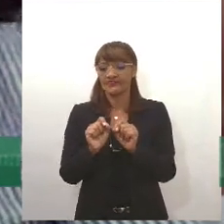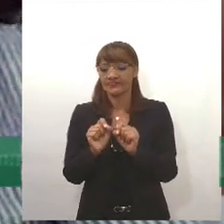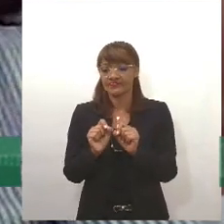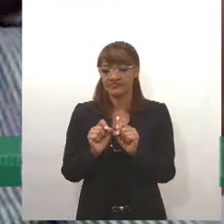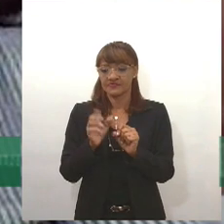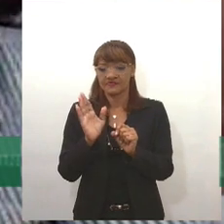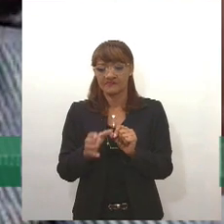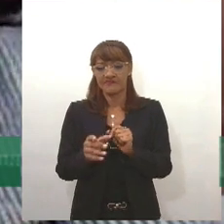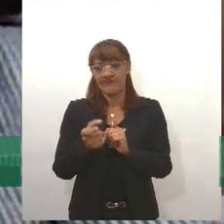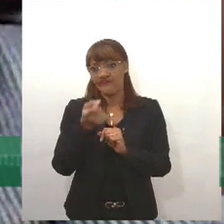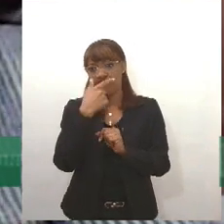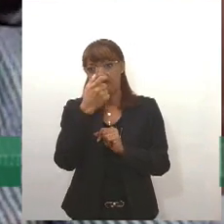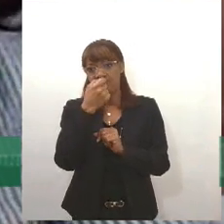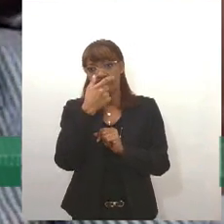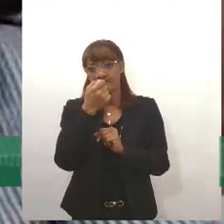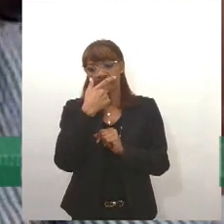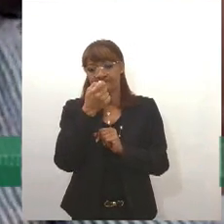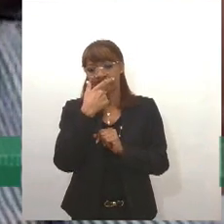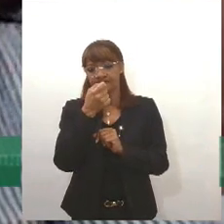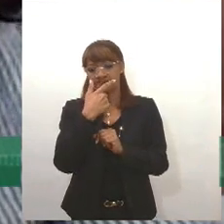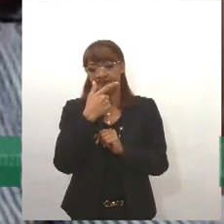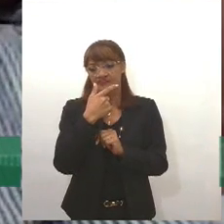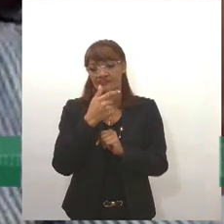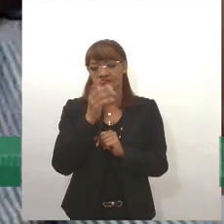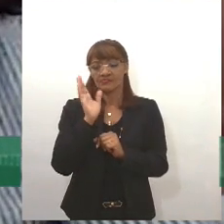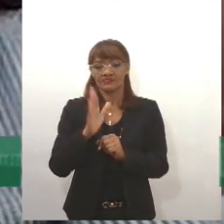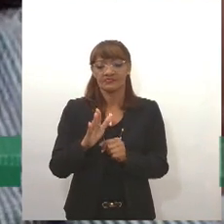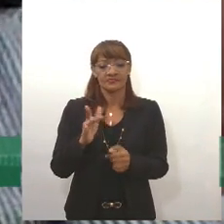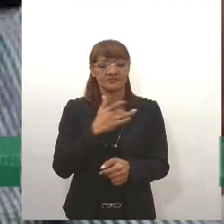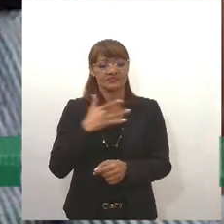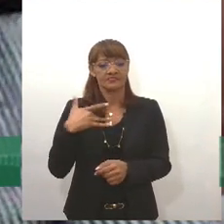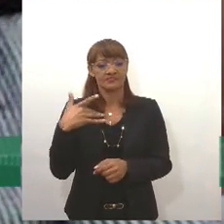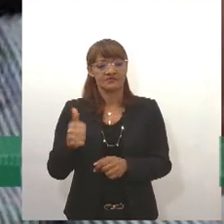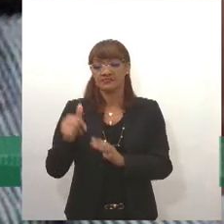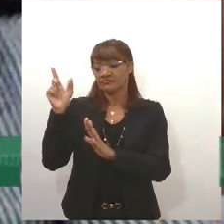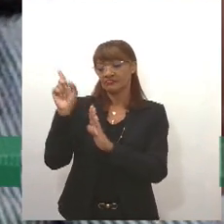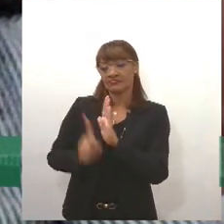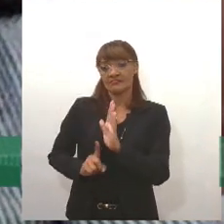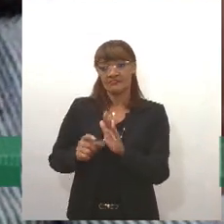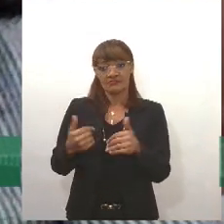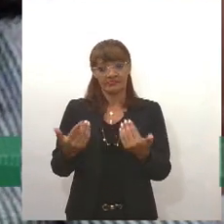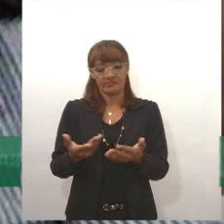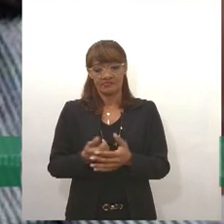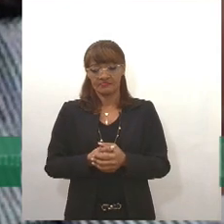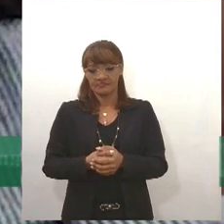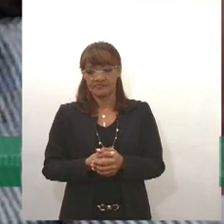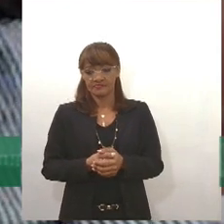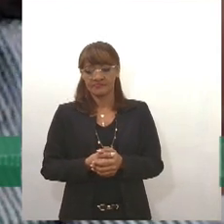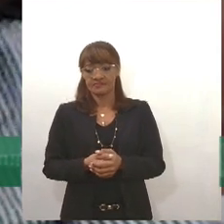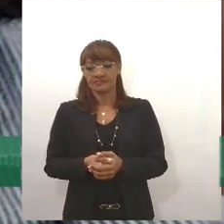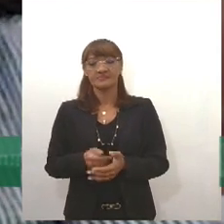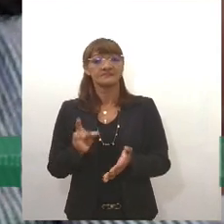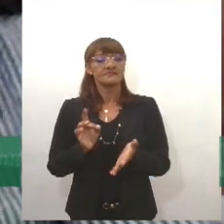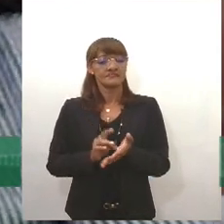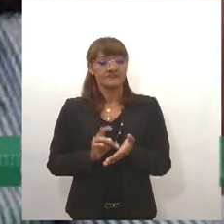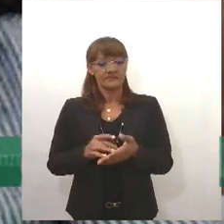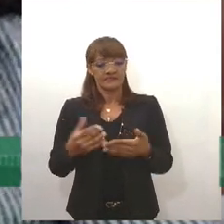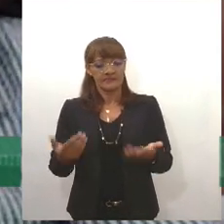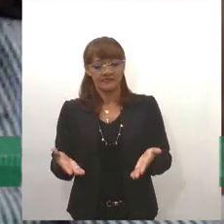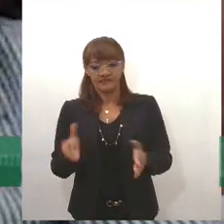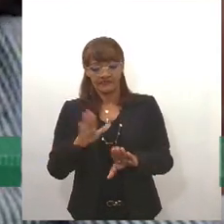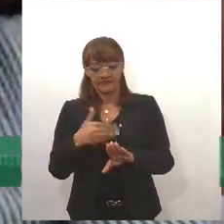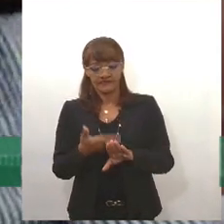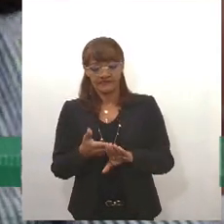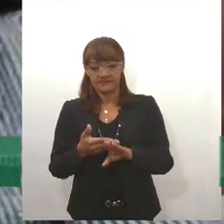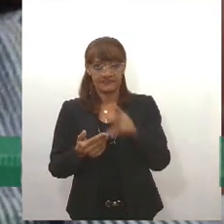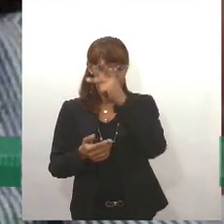influem na questão da saúde que são direitos básicos nossos direitos sociais eh que isso realmente chegue até no consumidor final